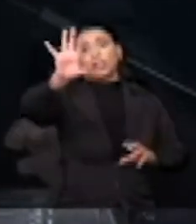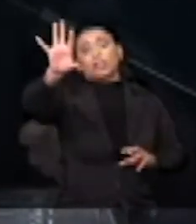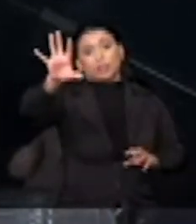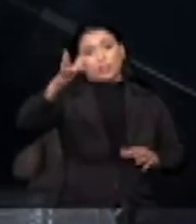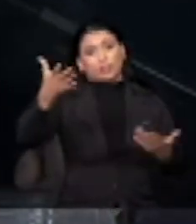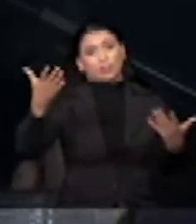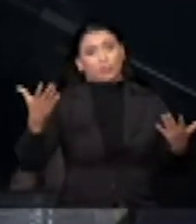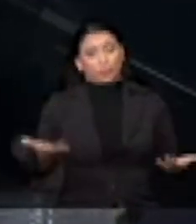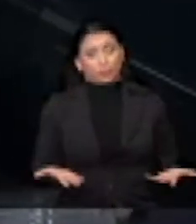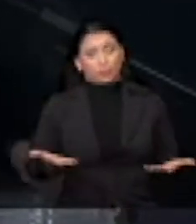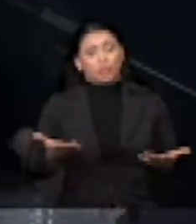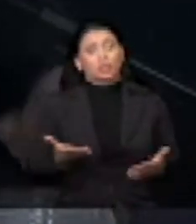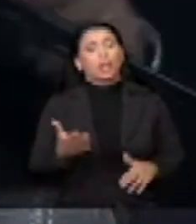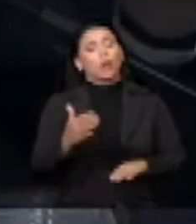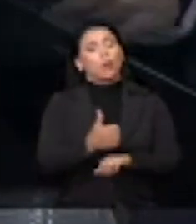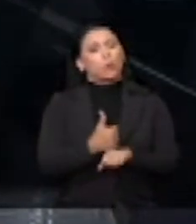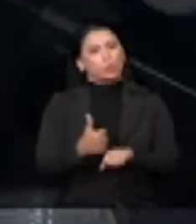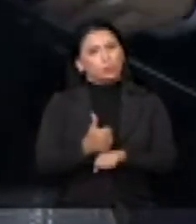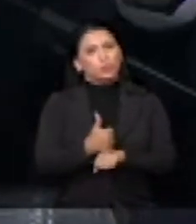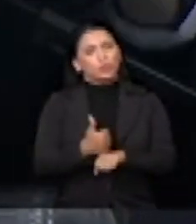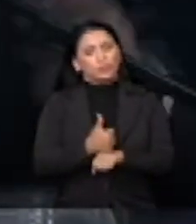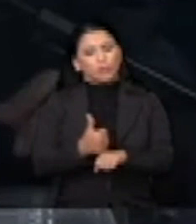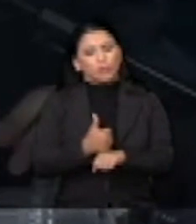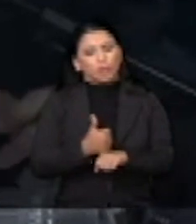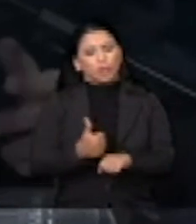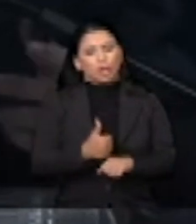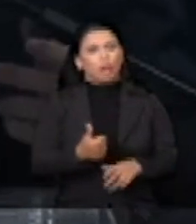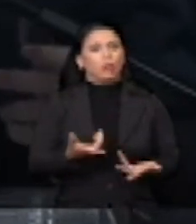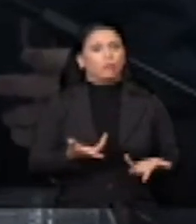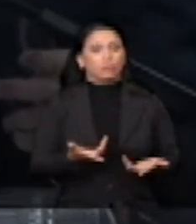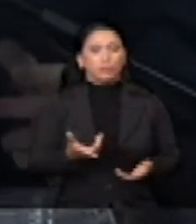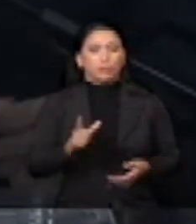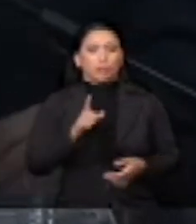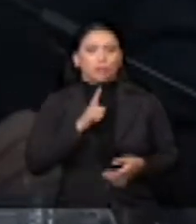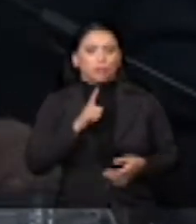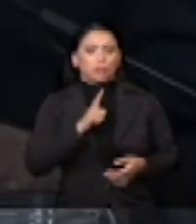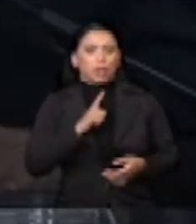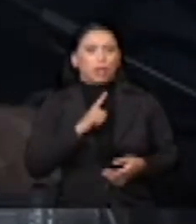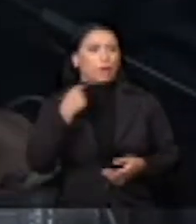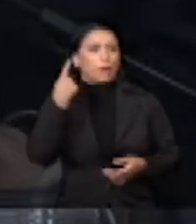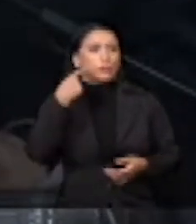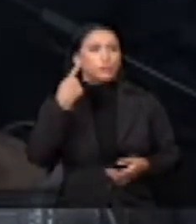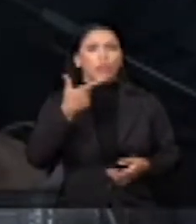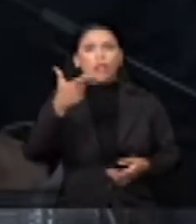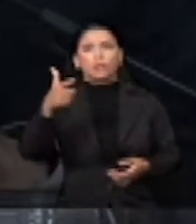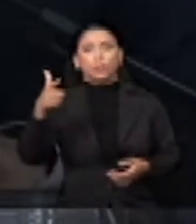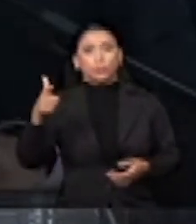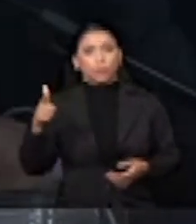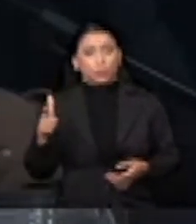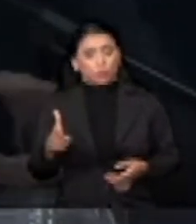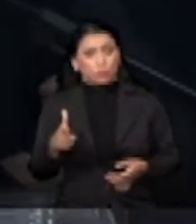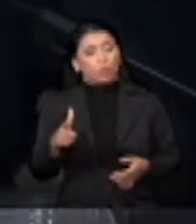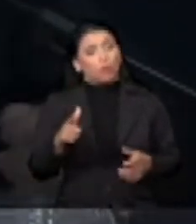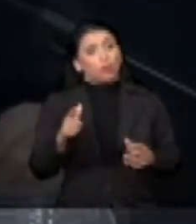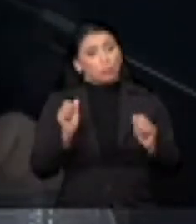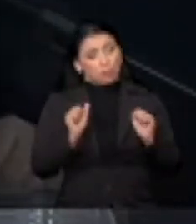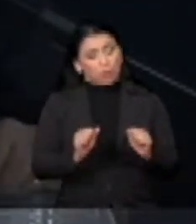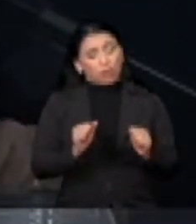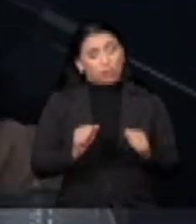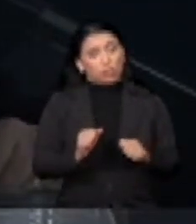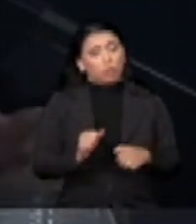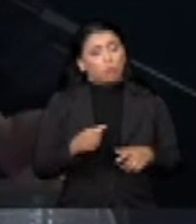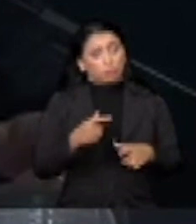um profissional qualquer um contador advogado seja qual for ele pode arruinar a vida de uma pessoa patrimônio